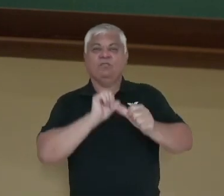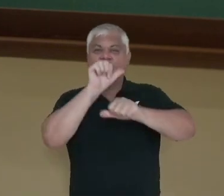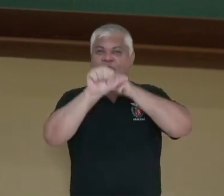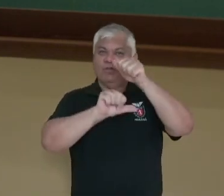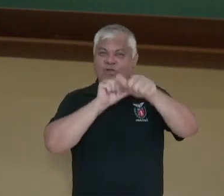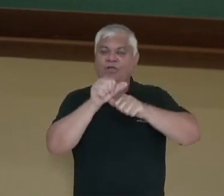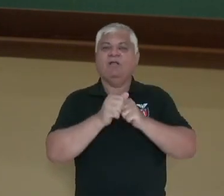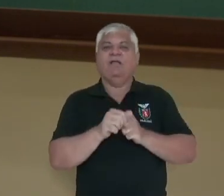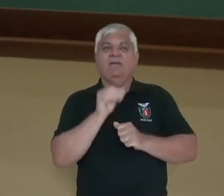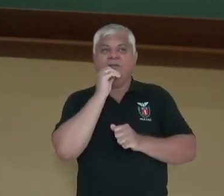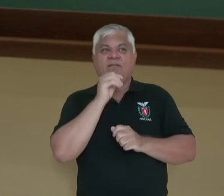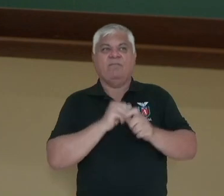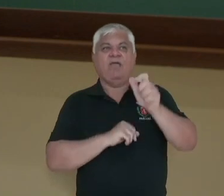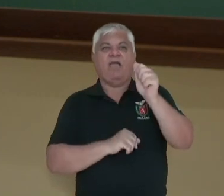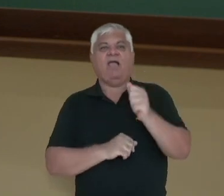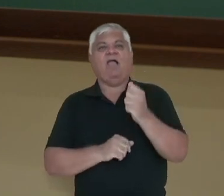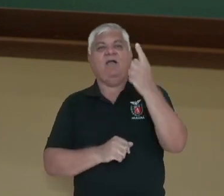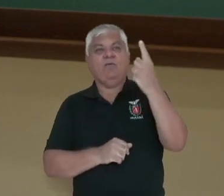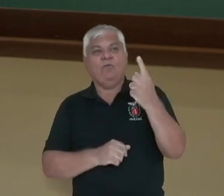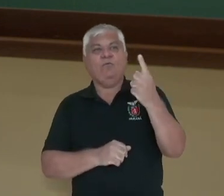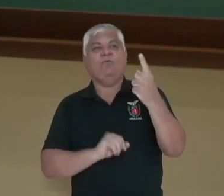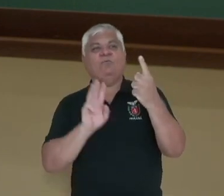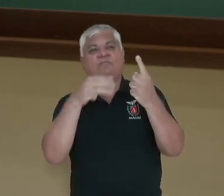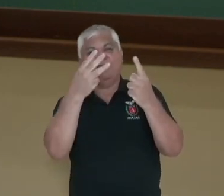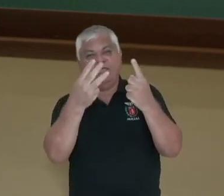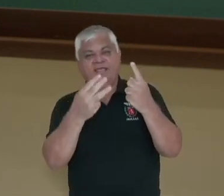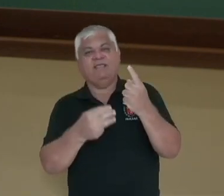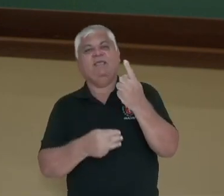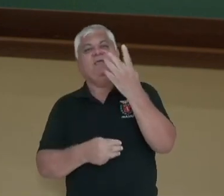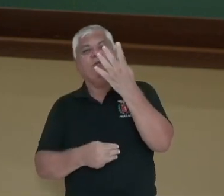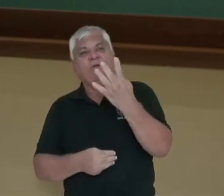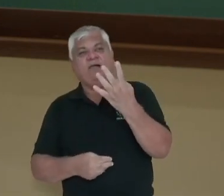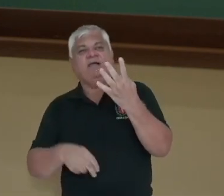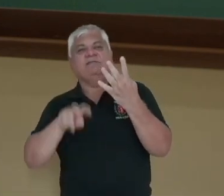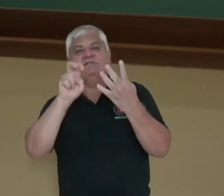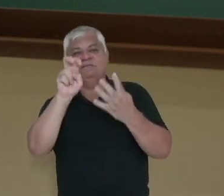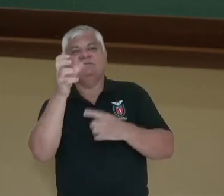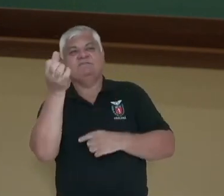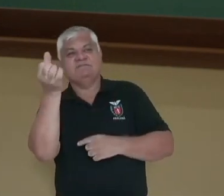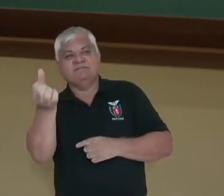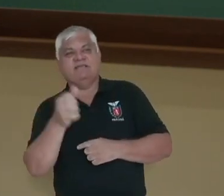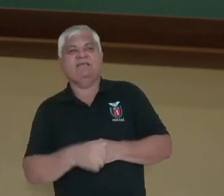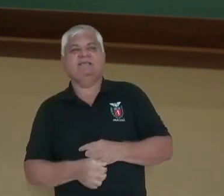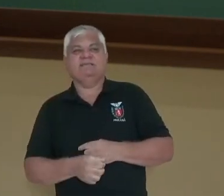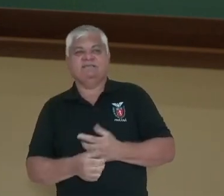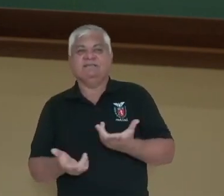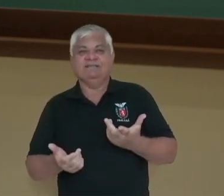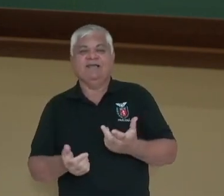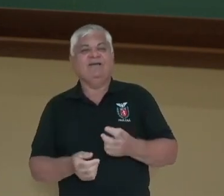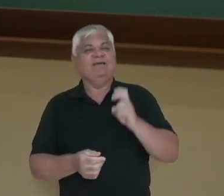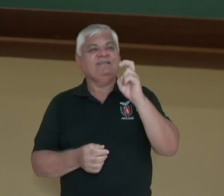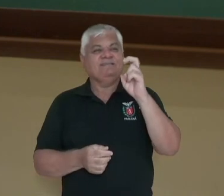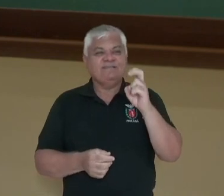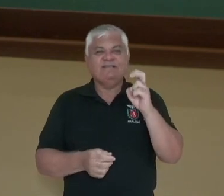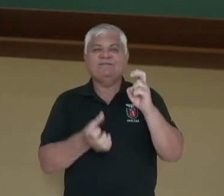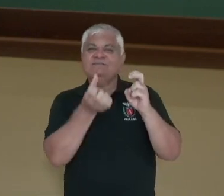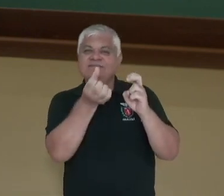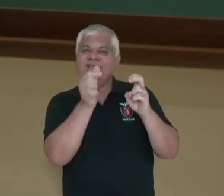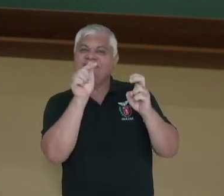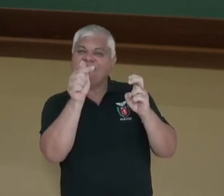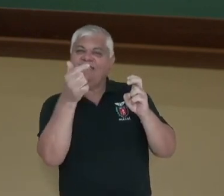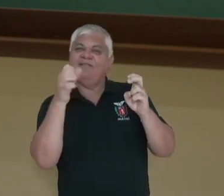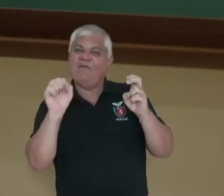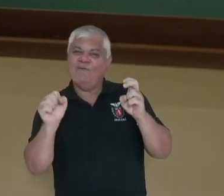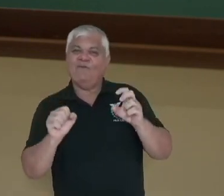Substituindo, né, pessoal, ó, o A1, 3, 2, 5, 6, aqui, ó, o 2, 4, era o 8, que a gente fez os